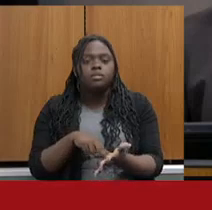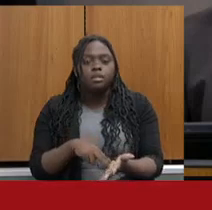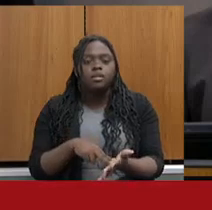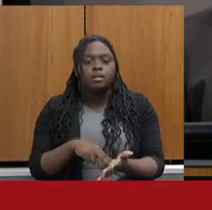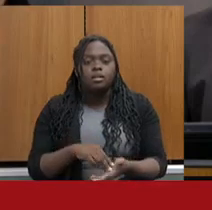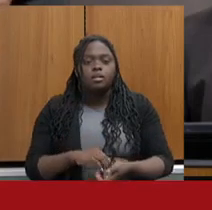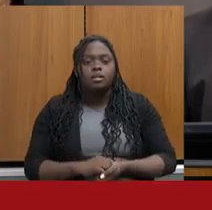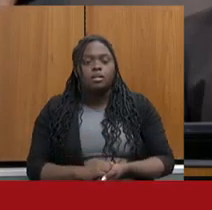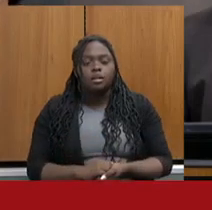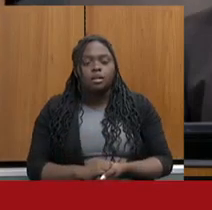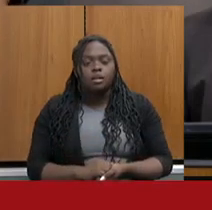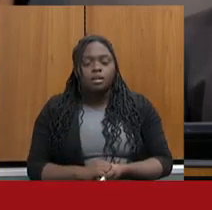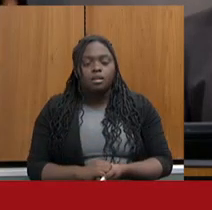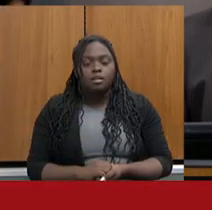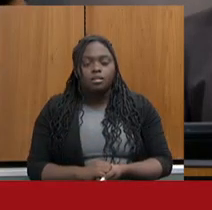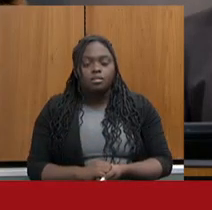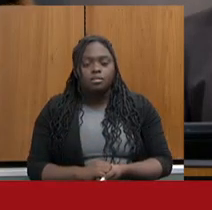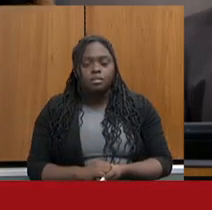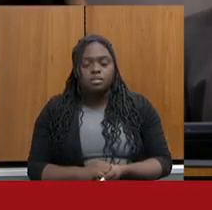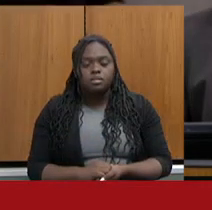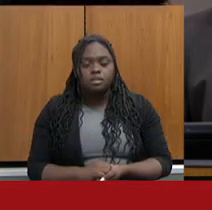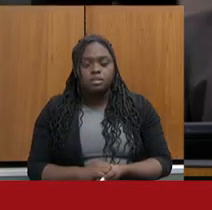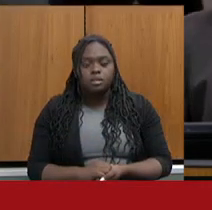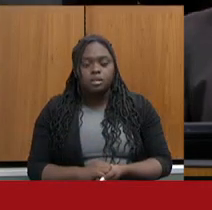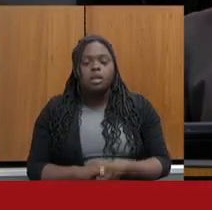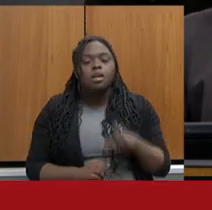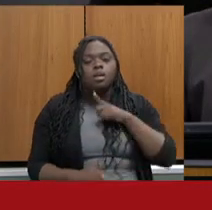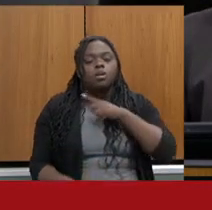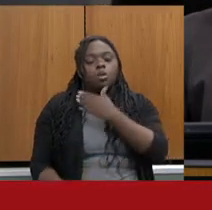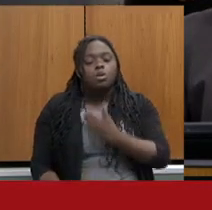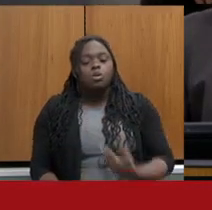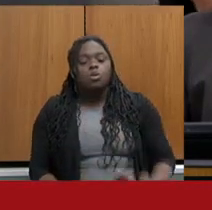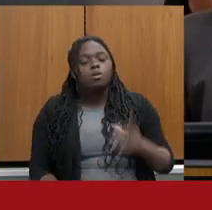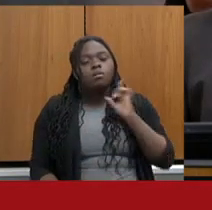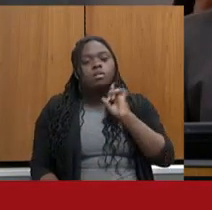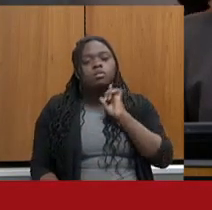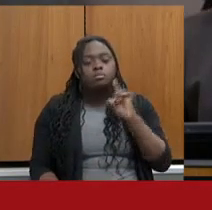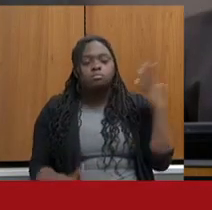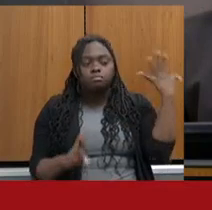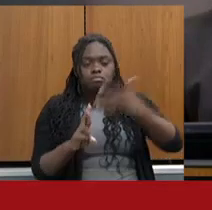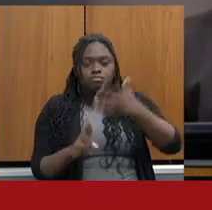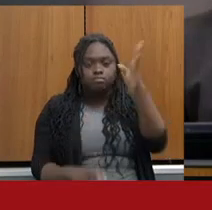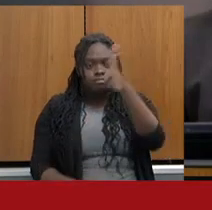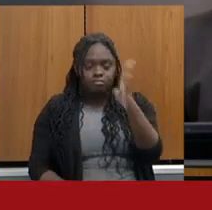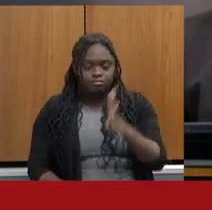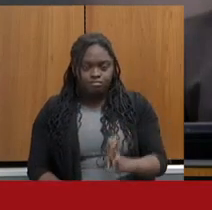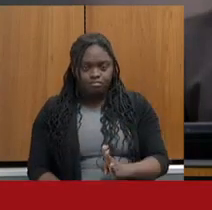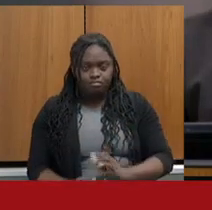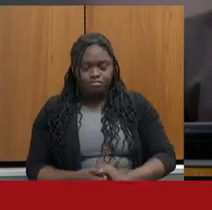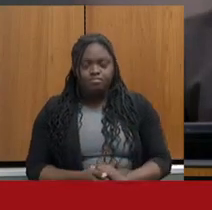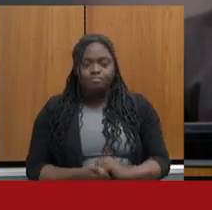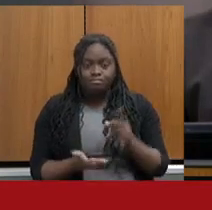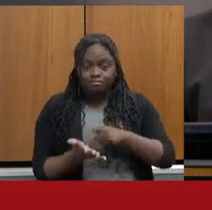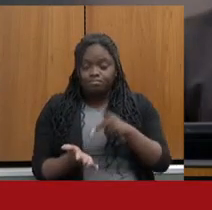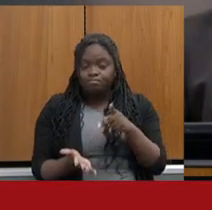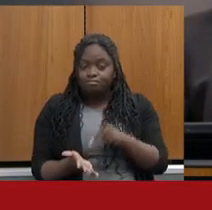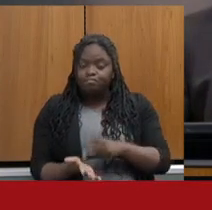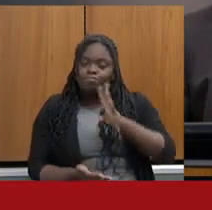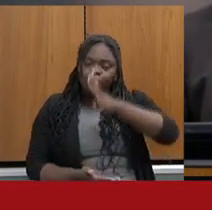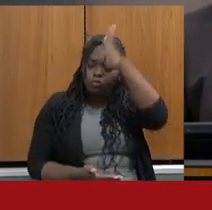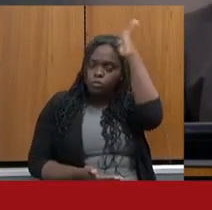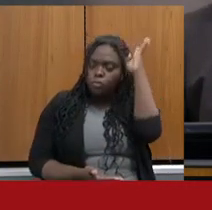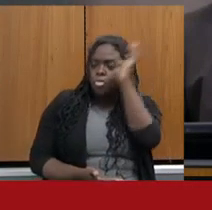que bombeiro de Minas hoje é uma referência no Brasil inteiro na verdade bombeiros de